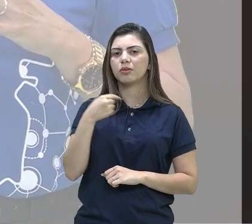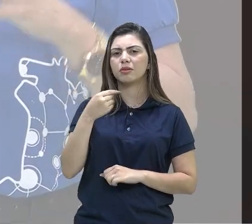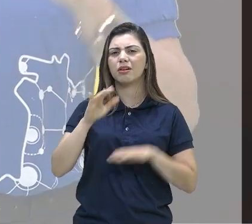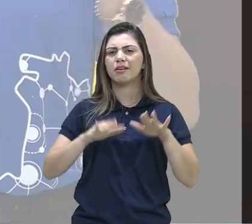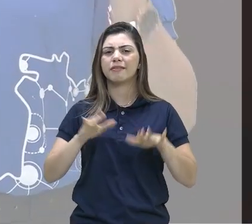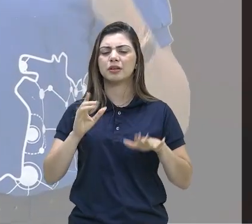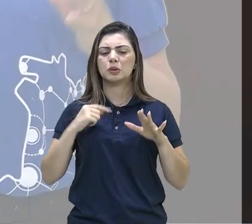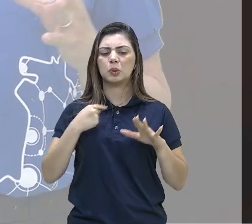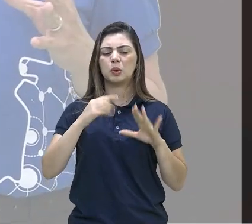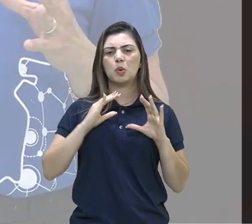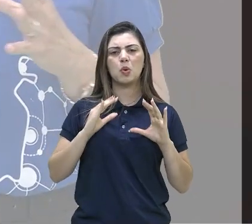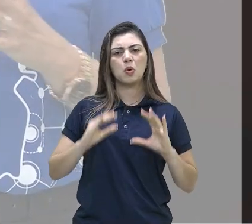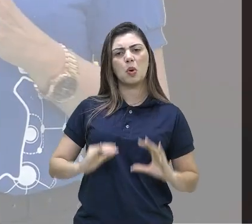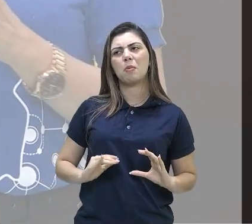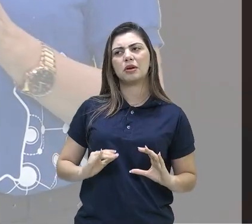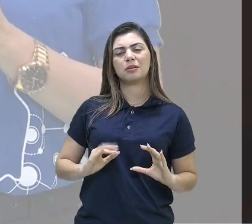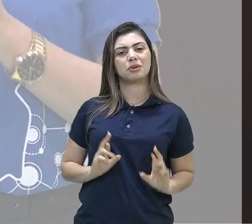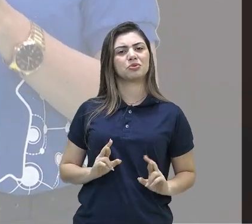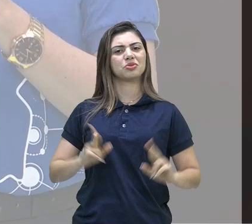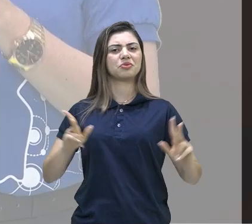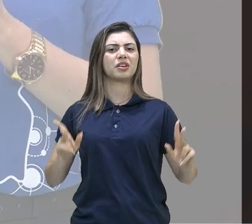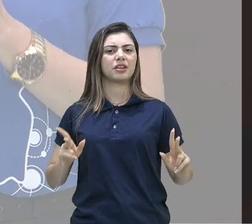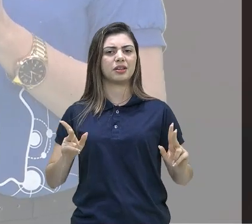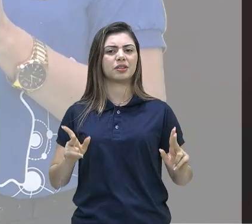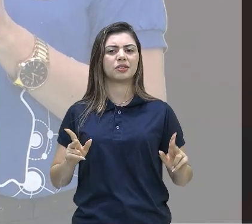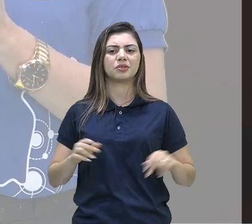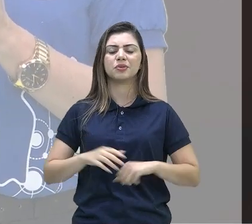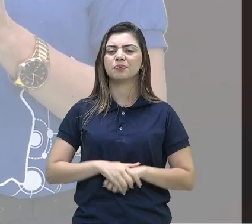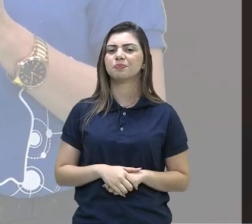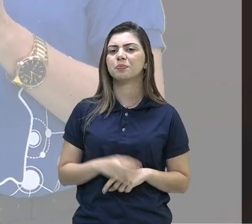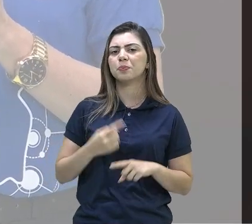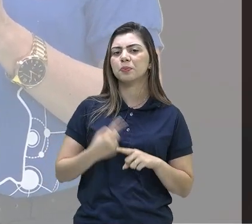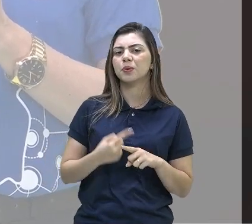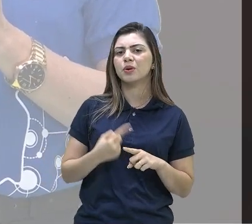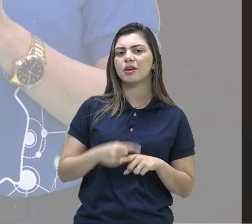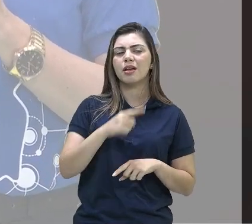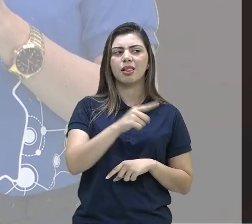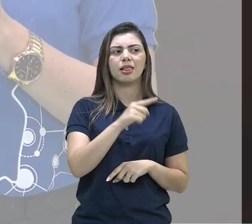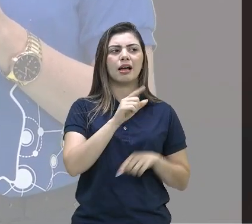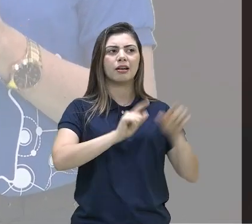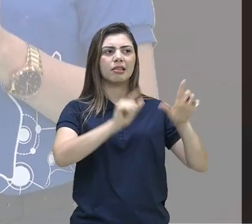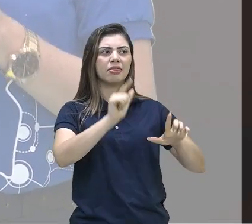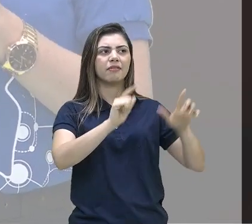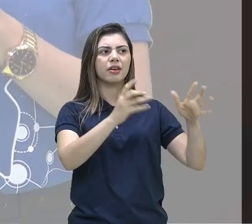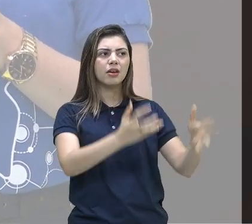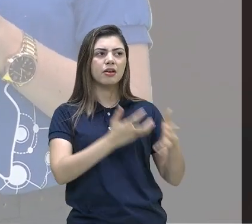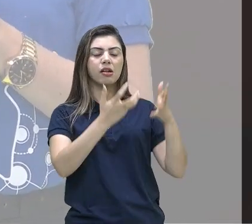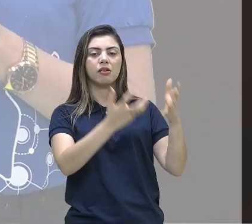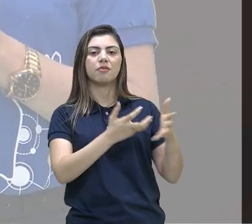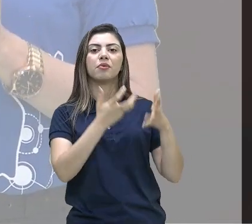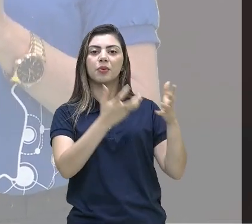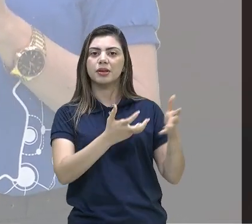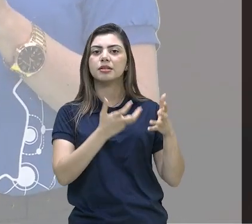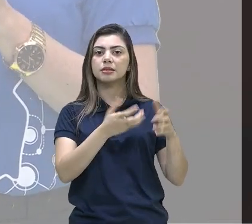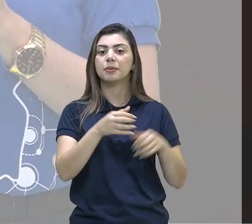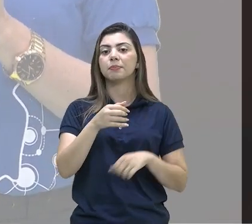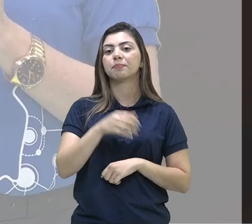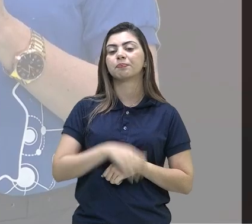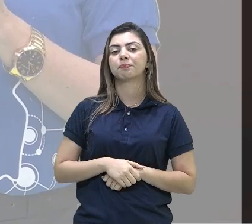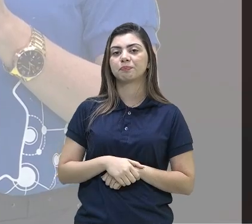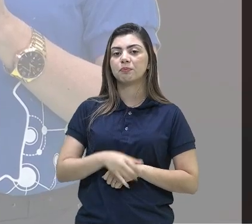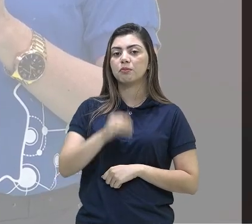vezes nem imaginamos, porque os efeitos dessa influência, gente, são, por exemplo,